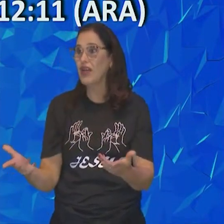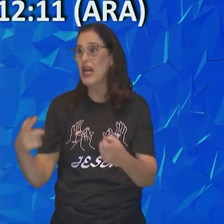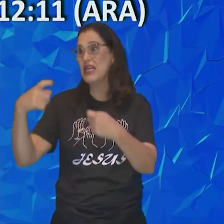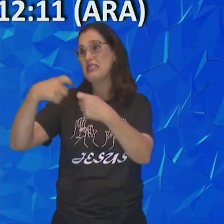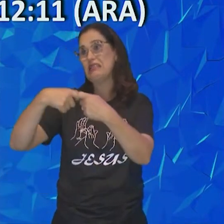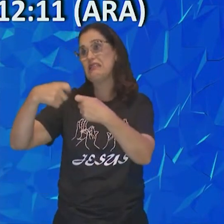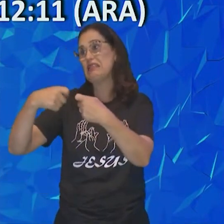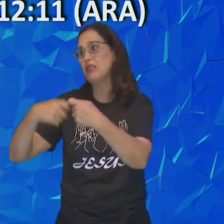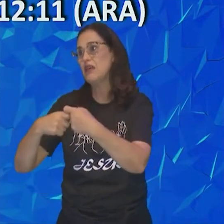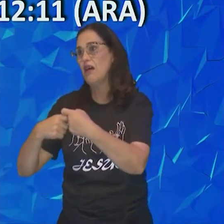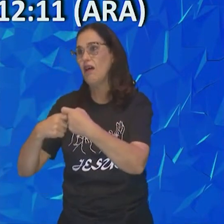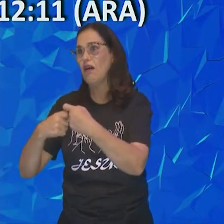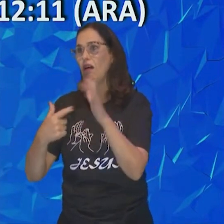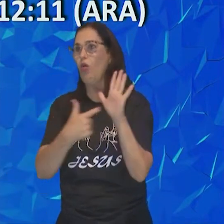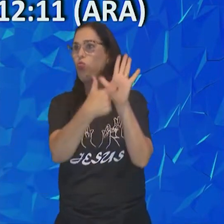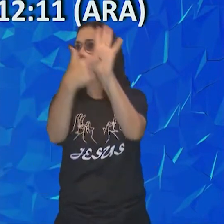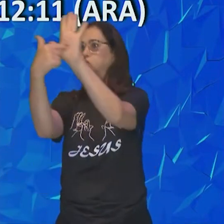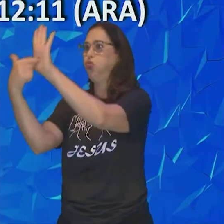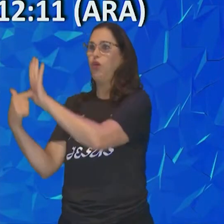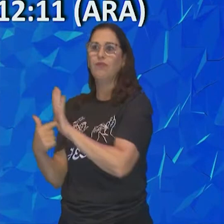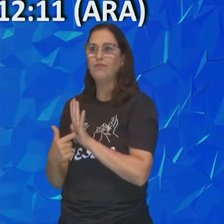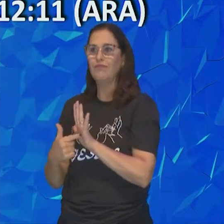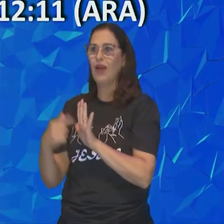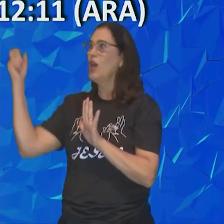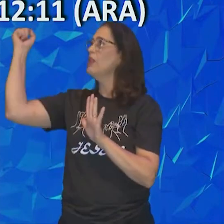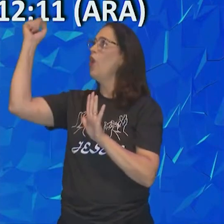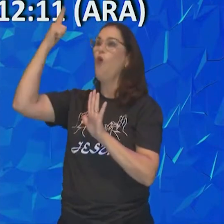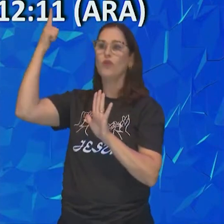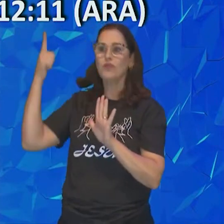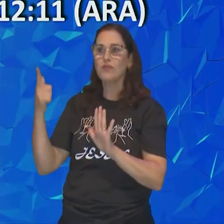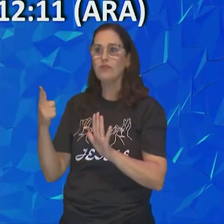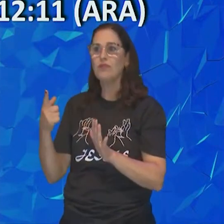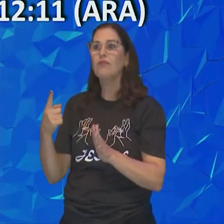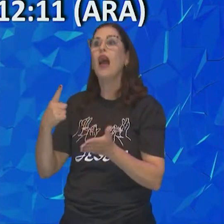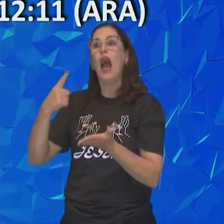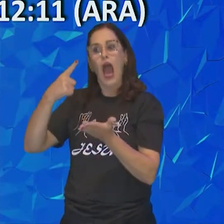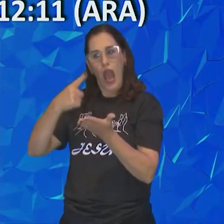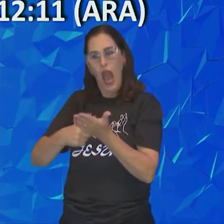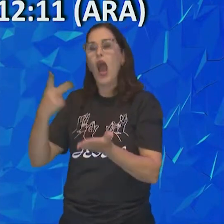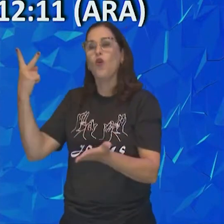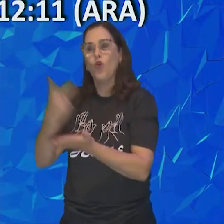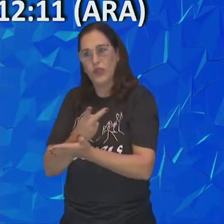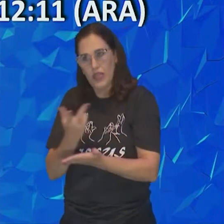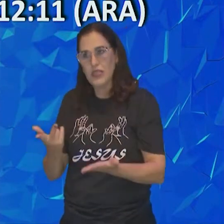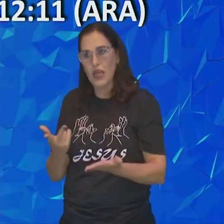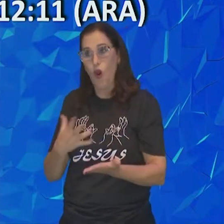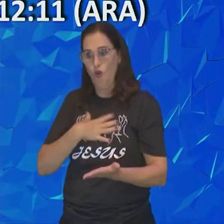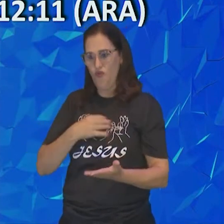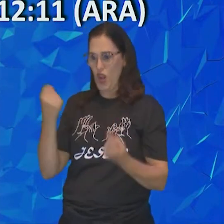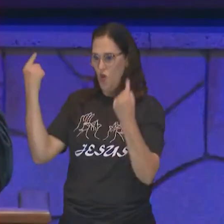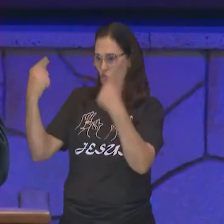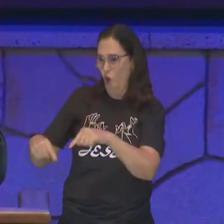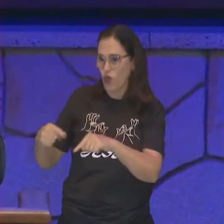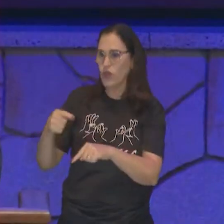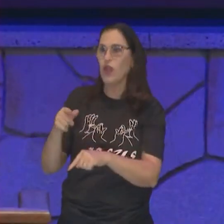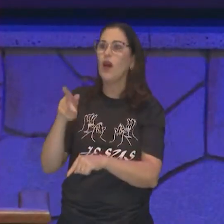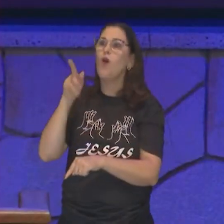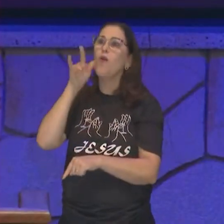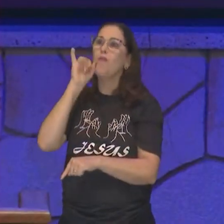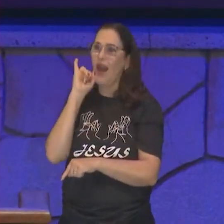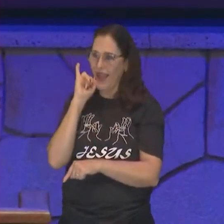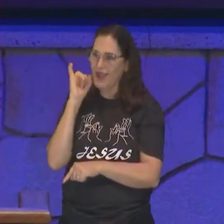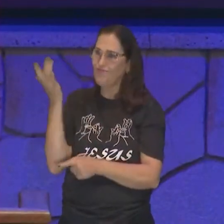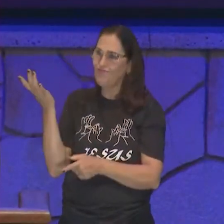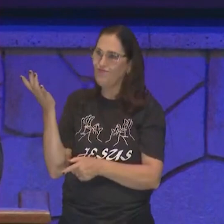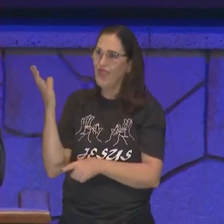com elas em plena luz deste sol. Isto se cumpriu também quando Absalão se revoltou contra Davi, tomou conta